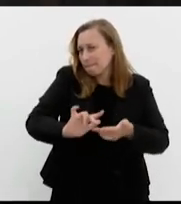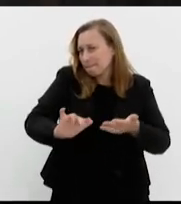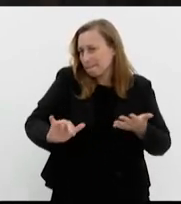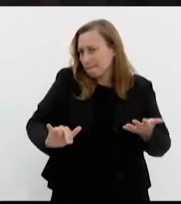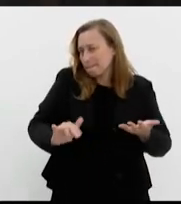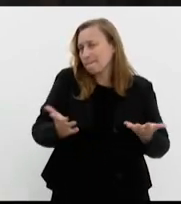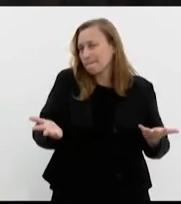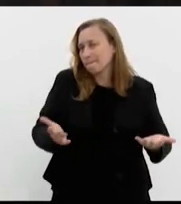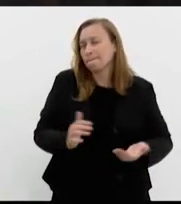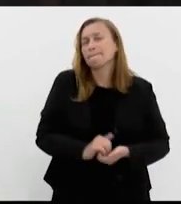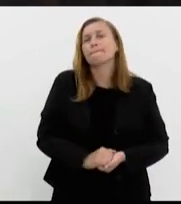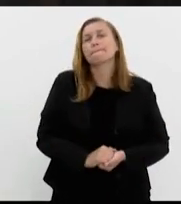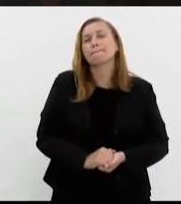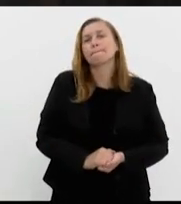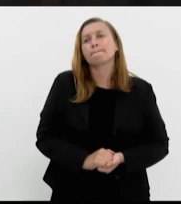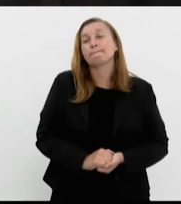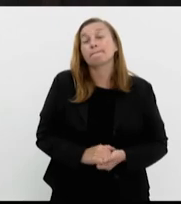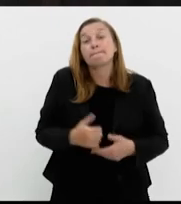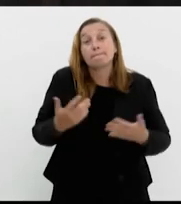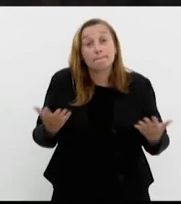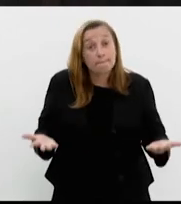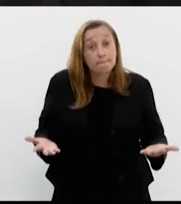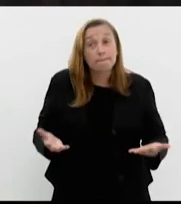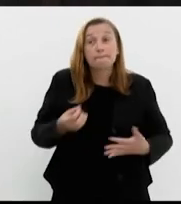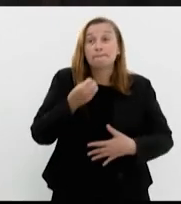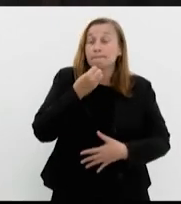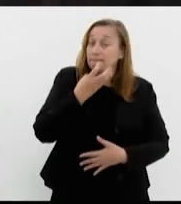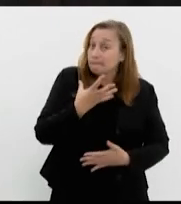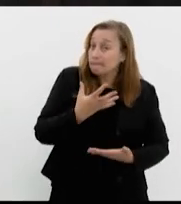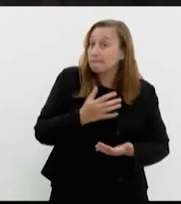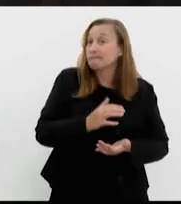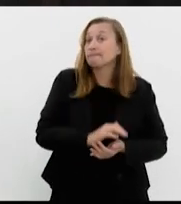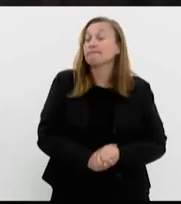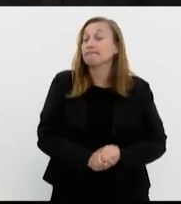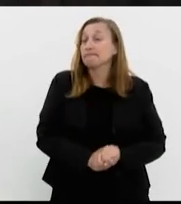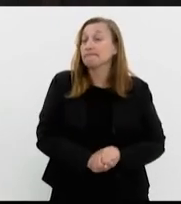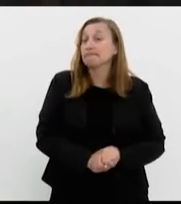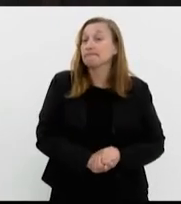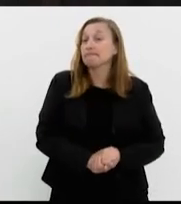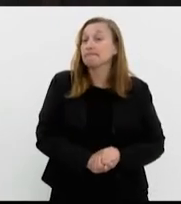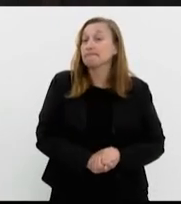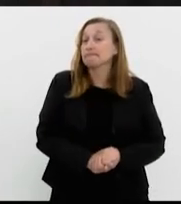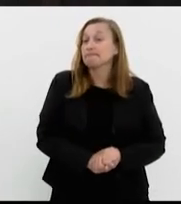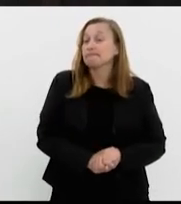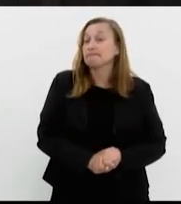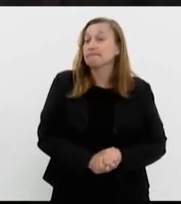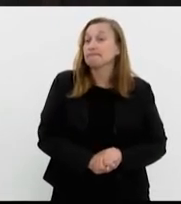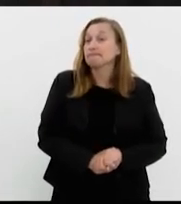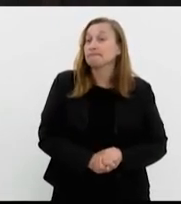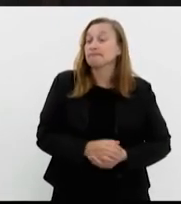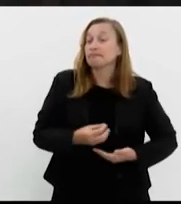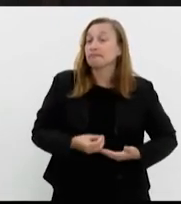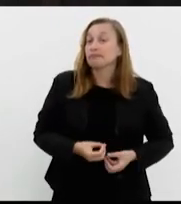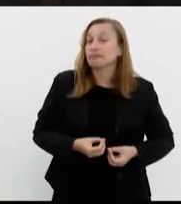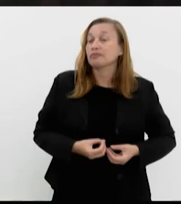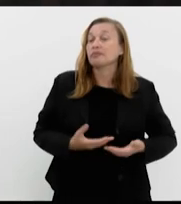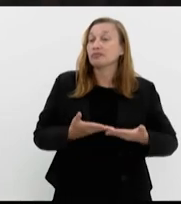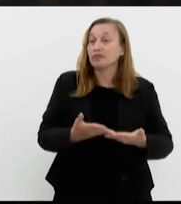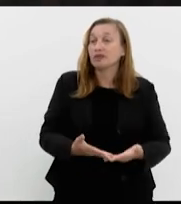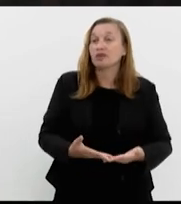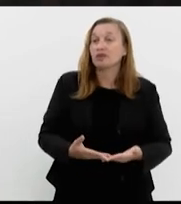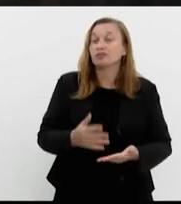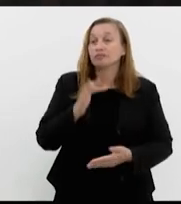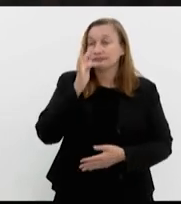diversidade. Então, fez muito bem e o senhor ofertar rosas